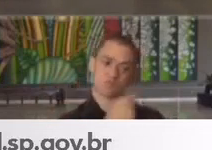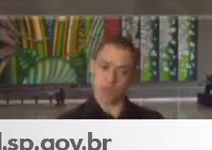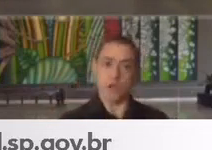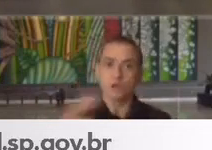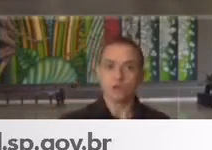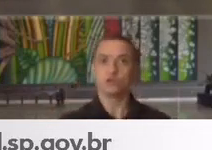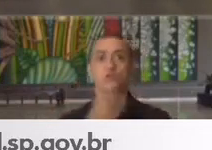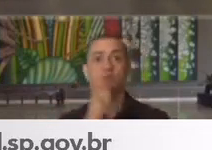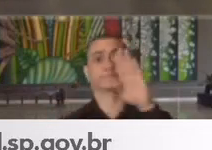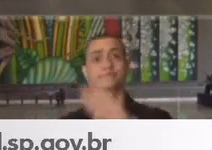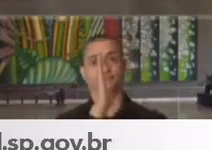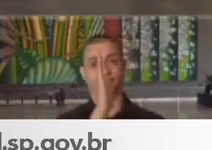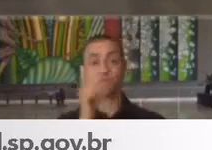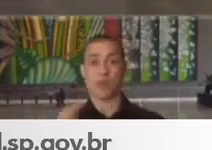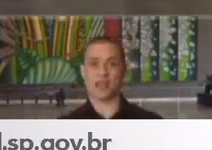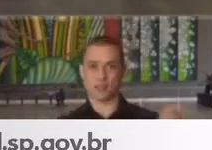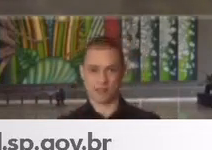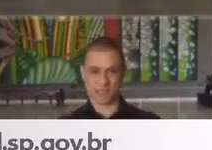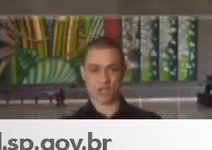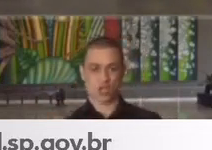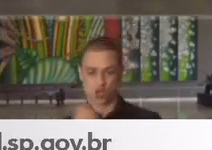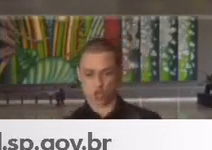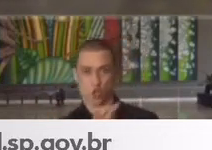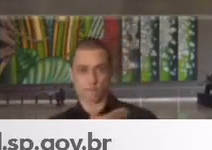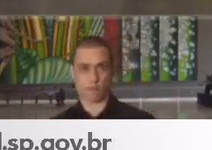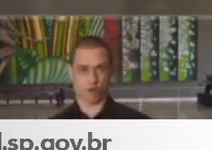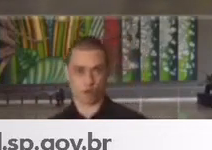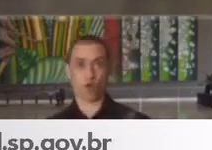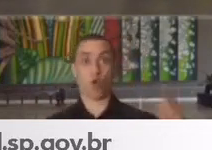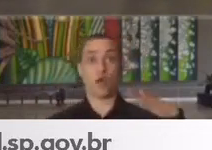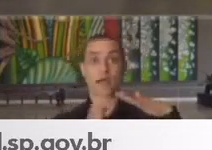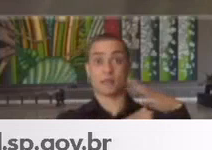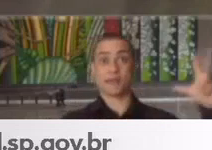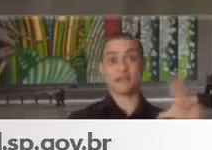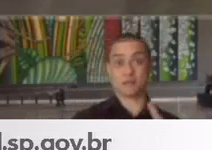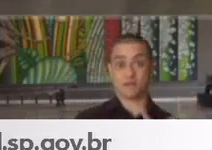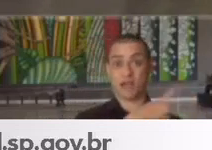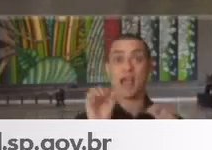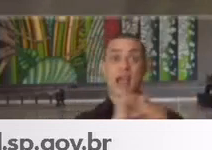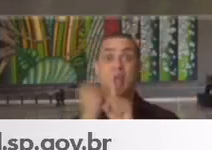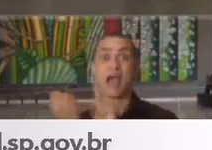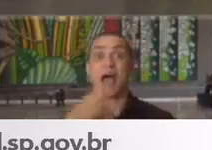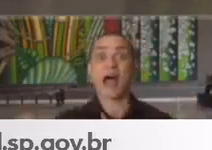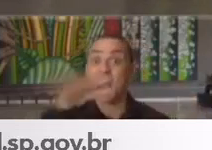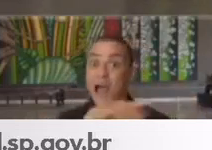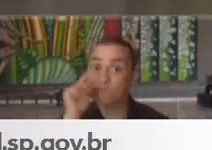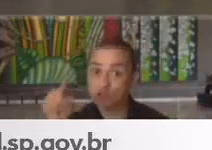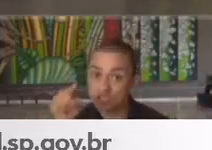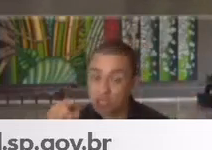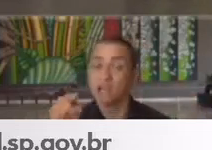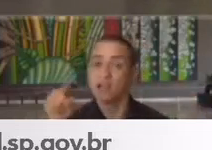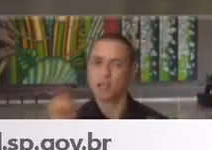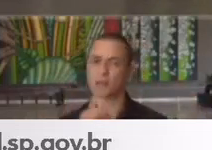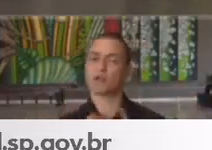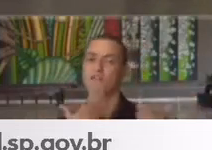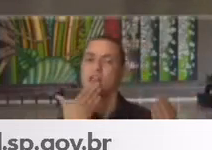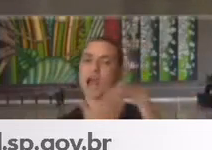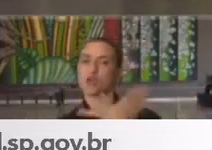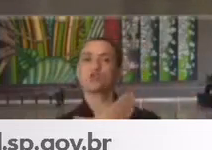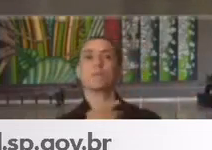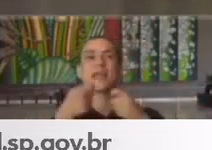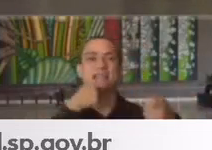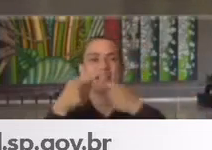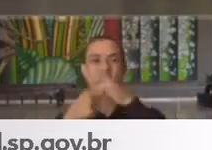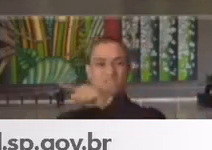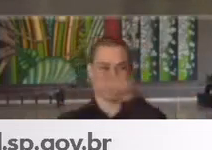é esta parceria entre setor público, setor privado, a sociedade e a ajuda, inclusive, que eu queria destacar aqui, que a imprensa